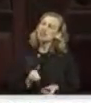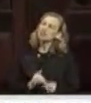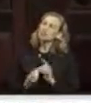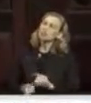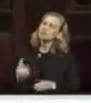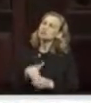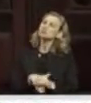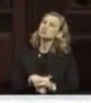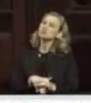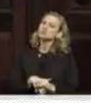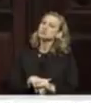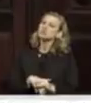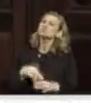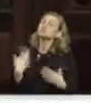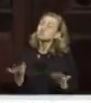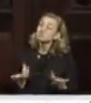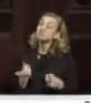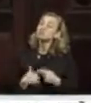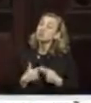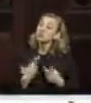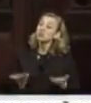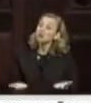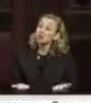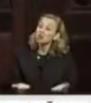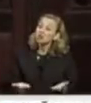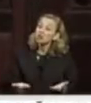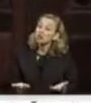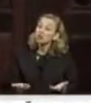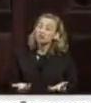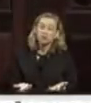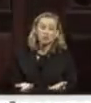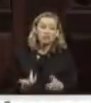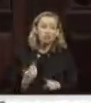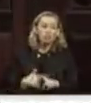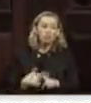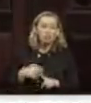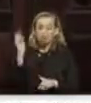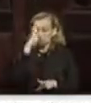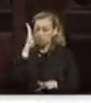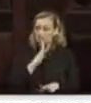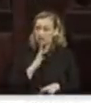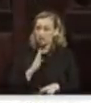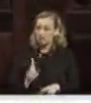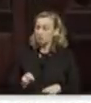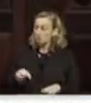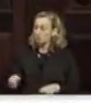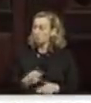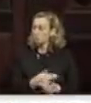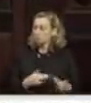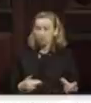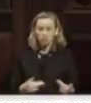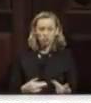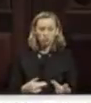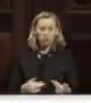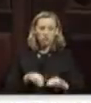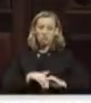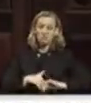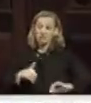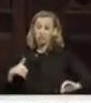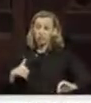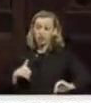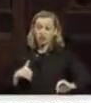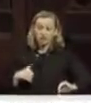Não votou contra porque o projeto é do PSOL. É porque há hoje no Brasil um outro corte histórico, que não separa direita e